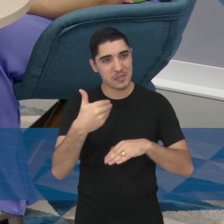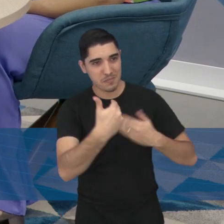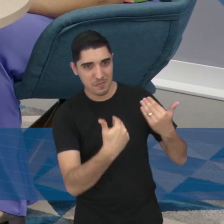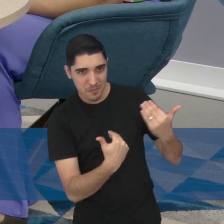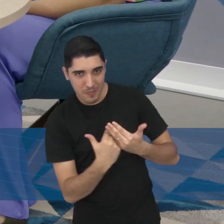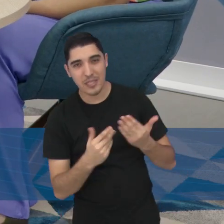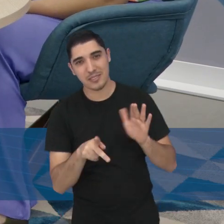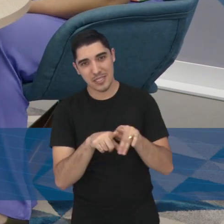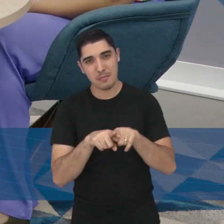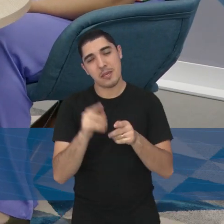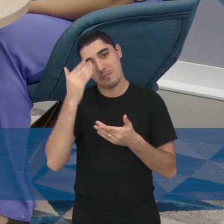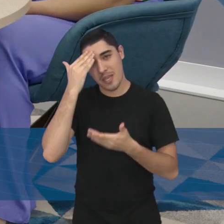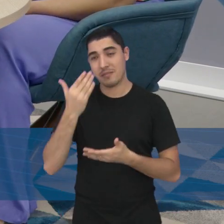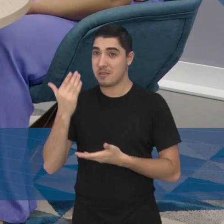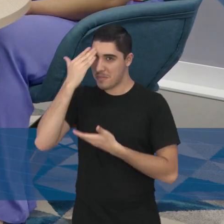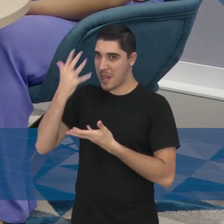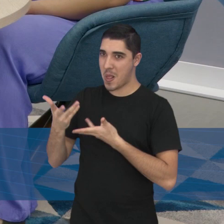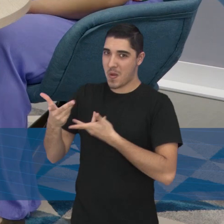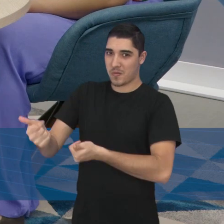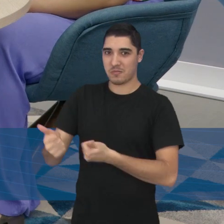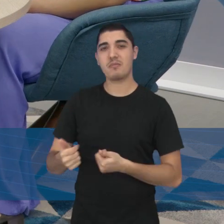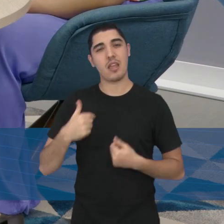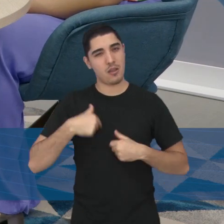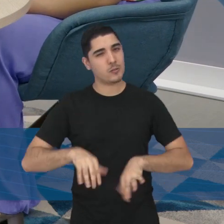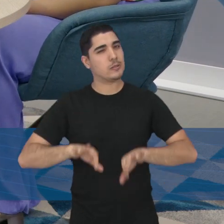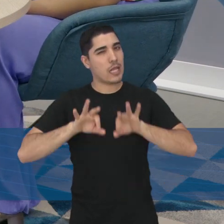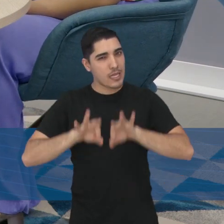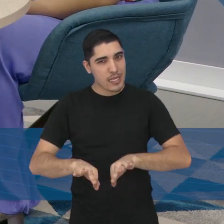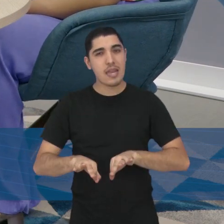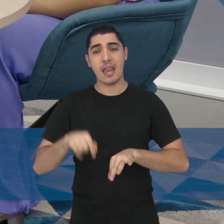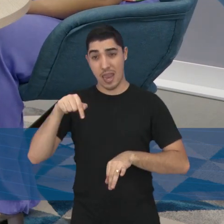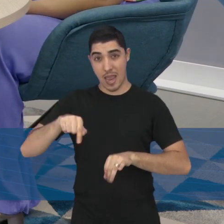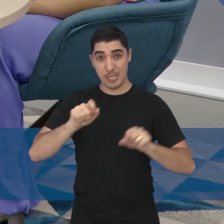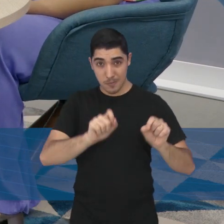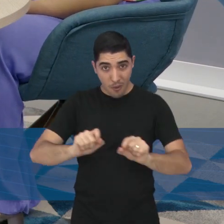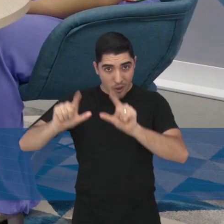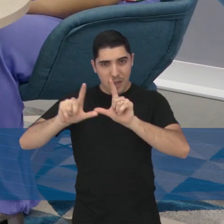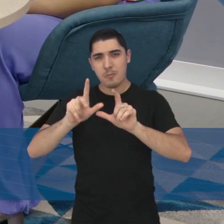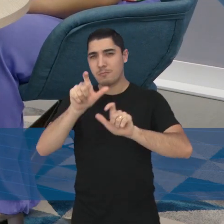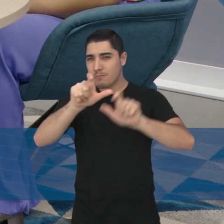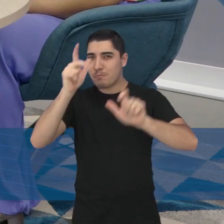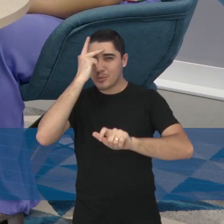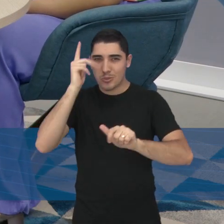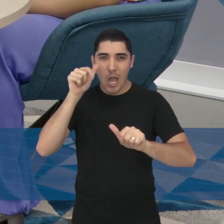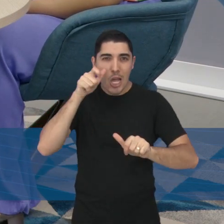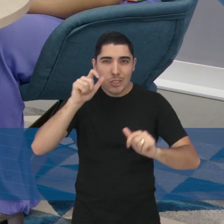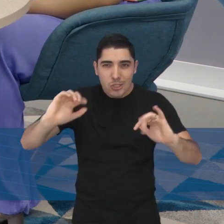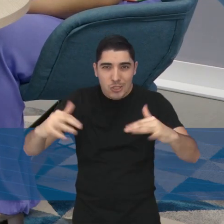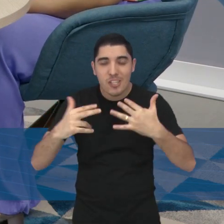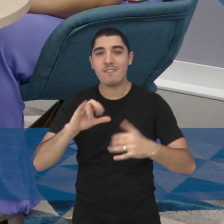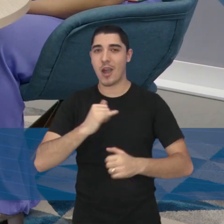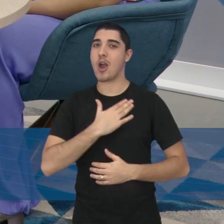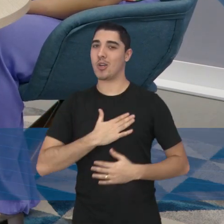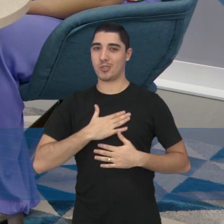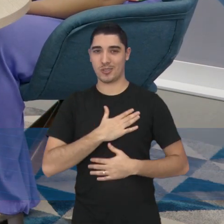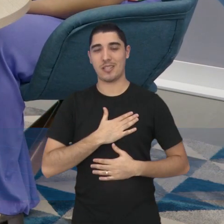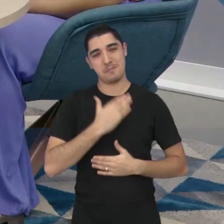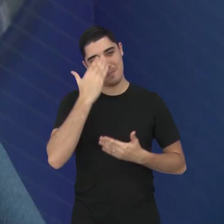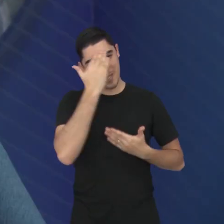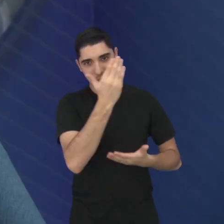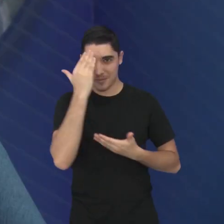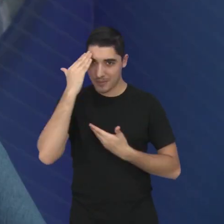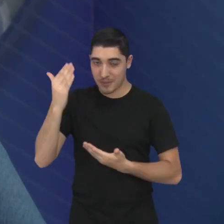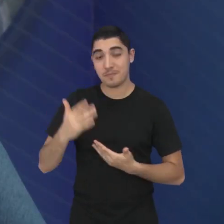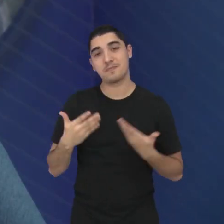que agradeço o convite. Tenho certeza que vai servir para muita gente, muitas pessoas, né, vão estar esclarecidas. Obrigada mais uma